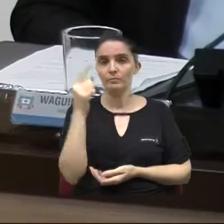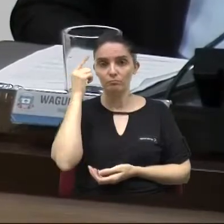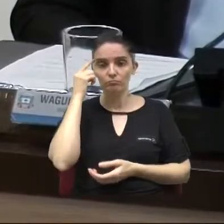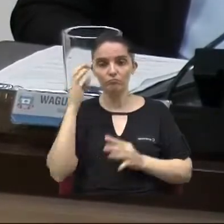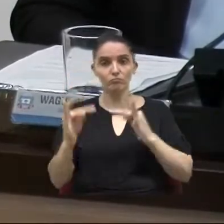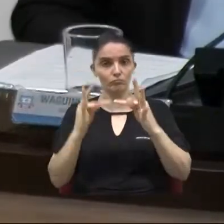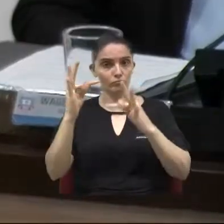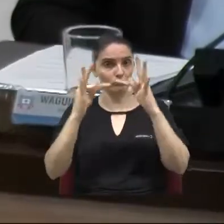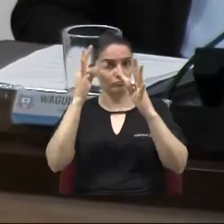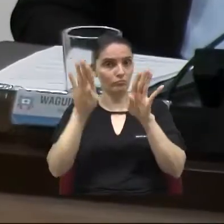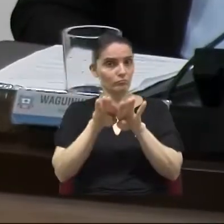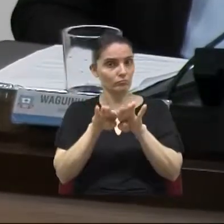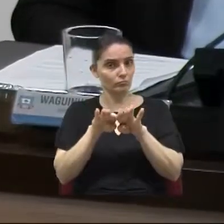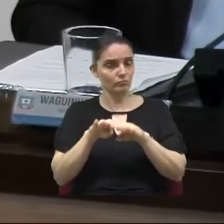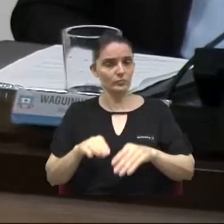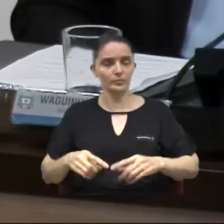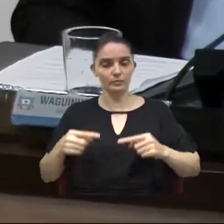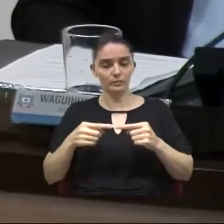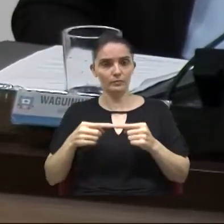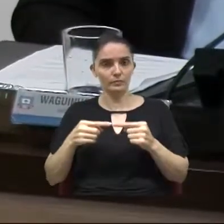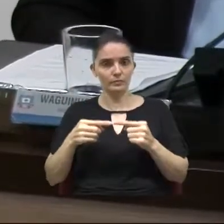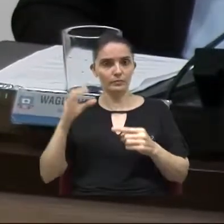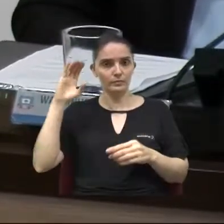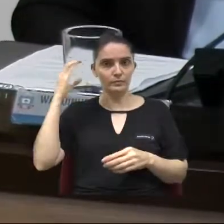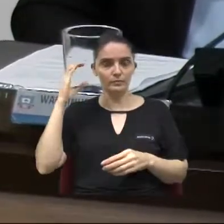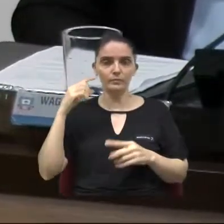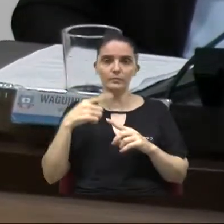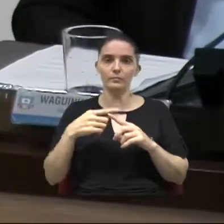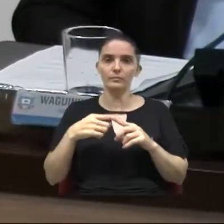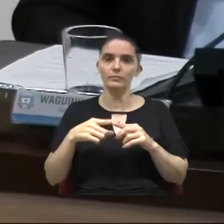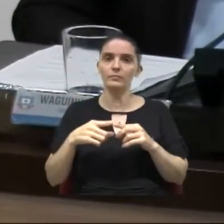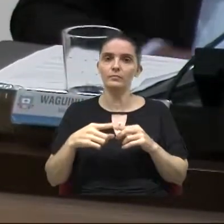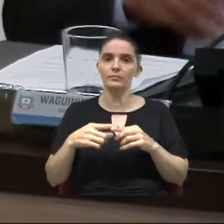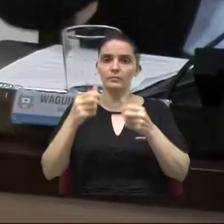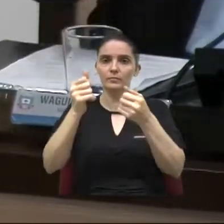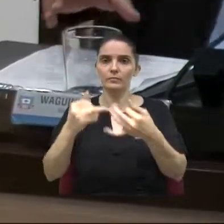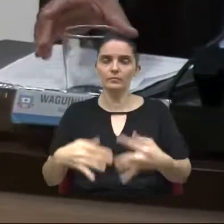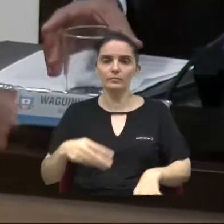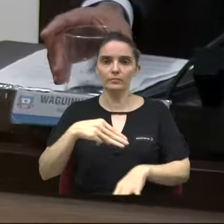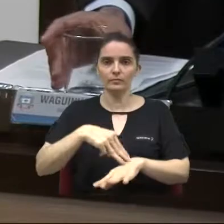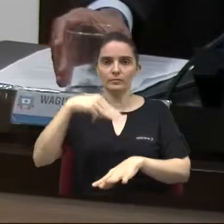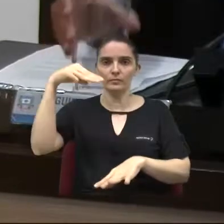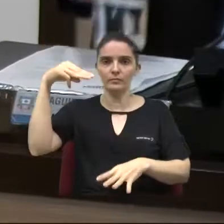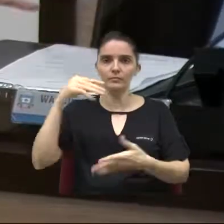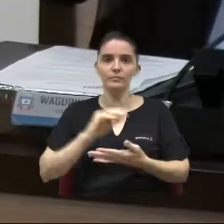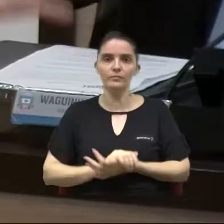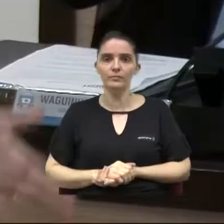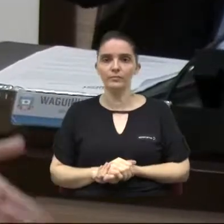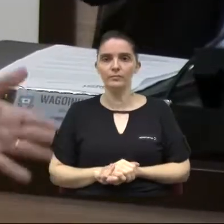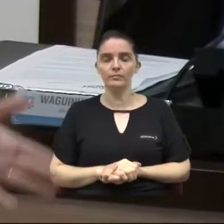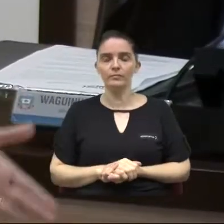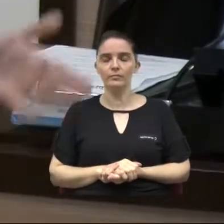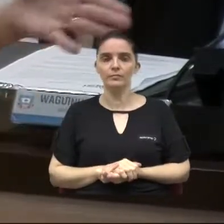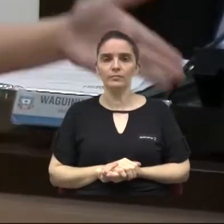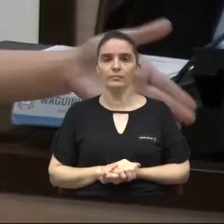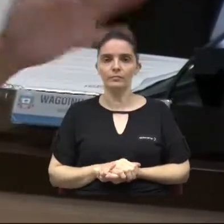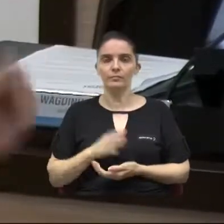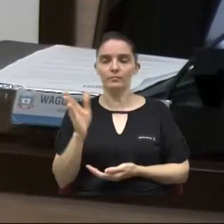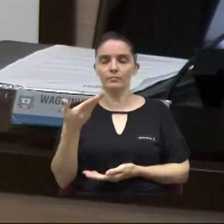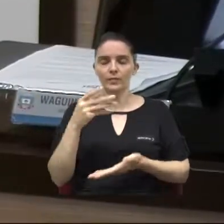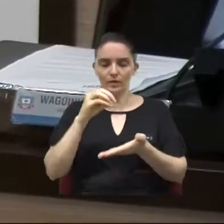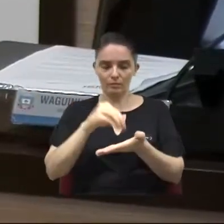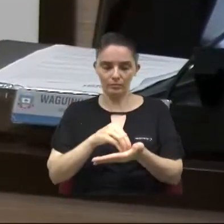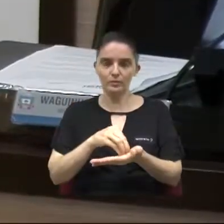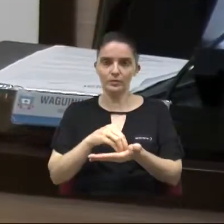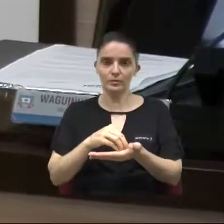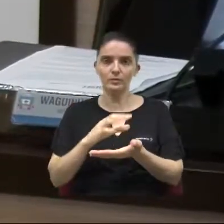base científica, porque minha dissertação de mestrado foi sobre isso, né? Aliás, o livro já está com a data marcada, já está no